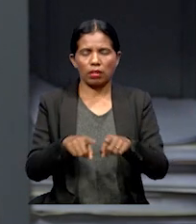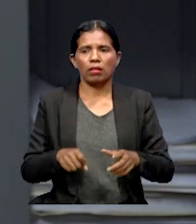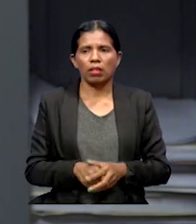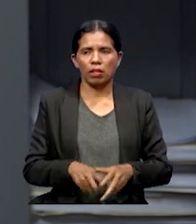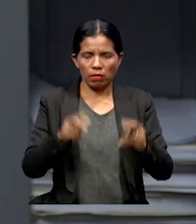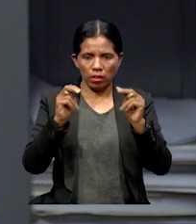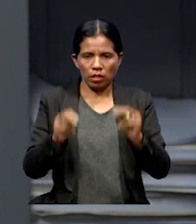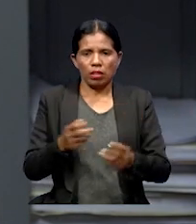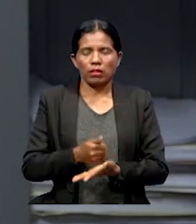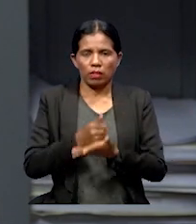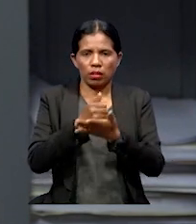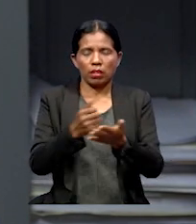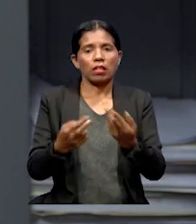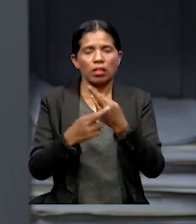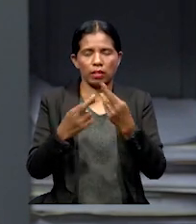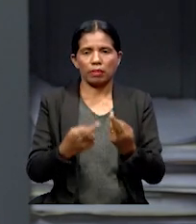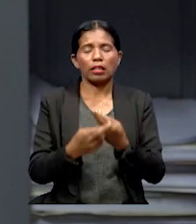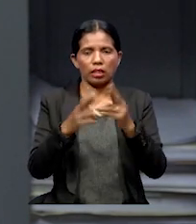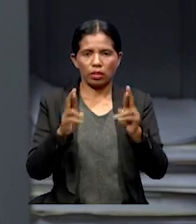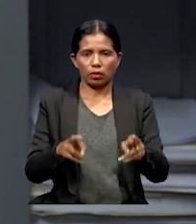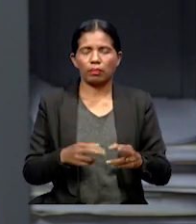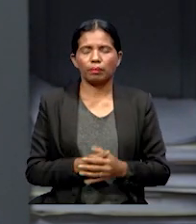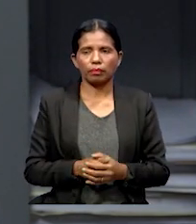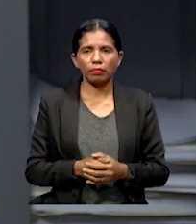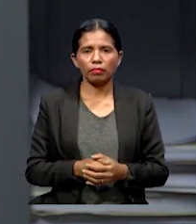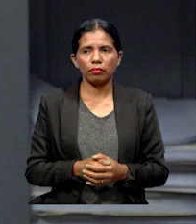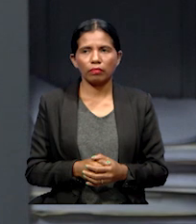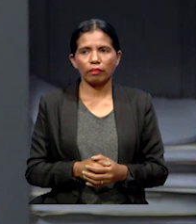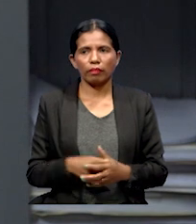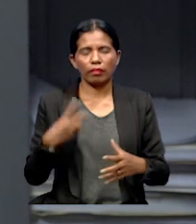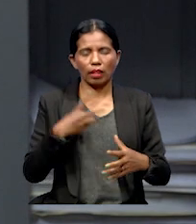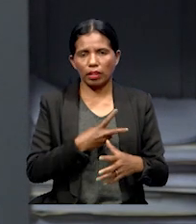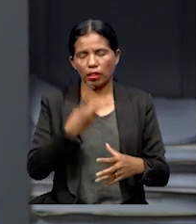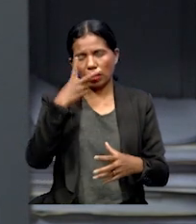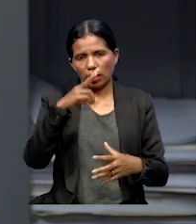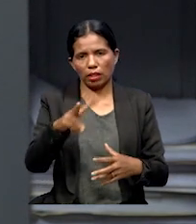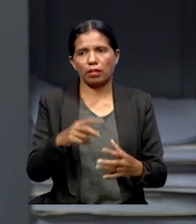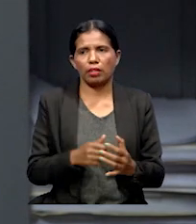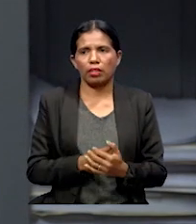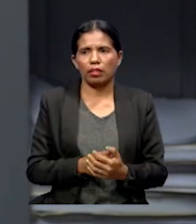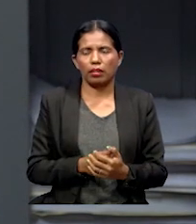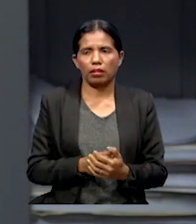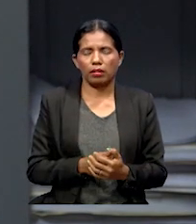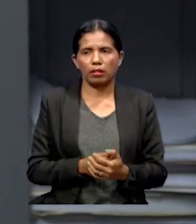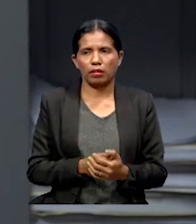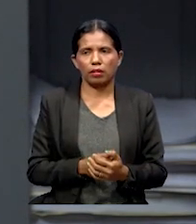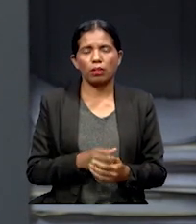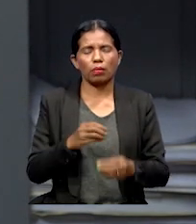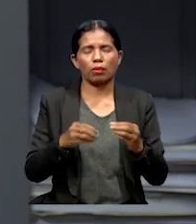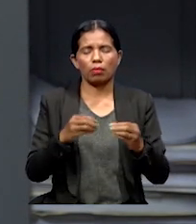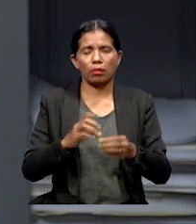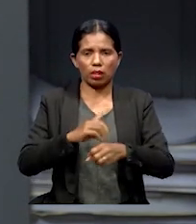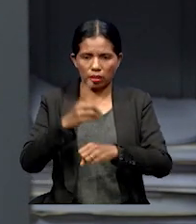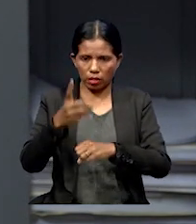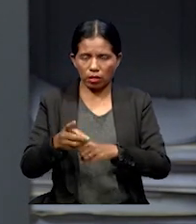precisa resolver para resolver também vai é mas não vê que agora itaré cata que ela deslocar o cira com a inundação para a ver